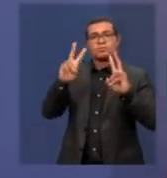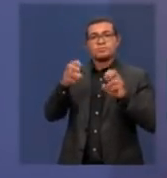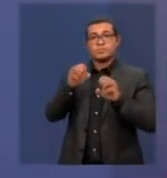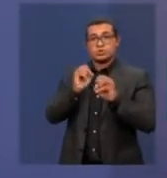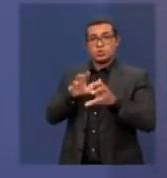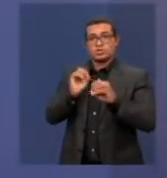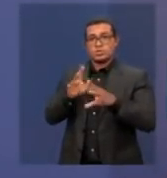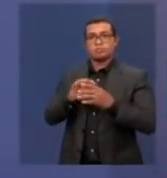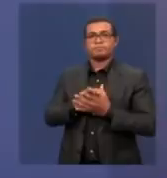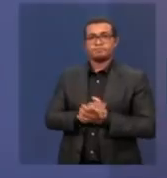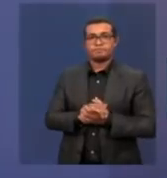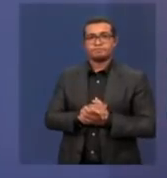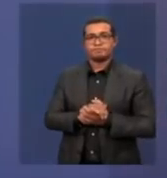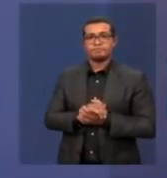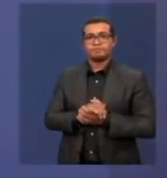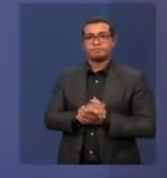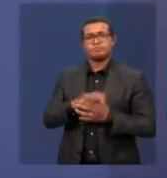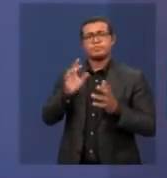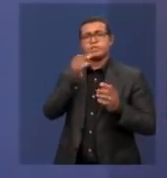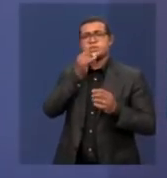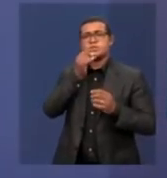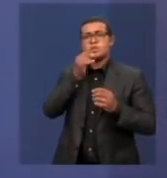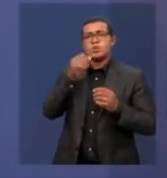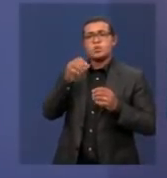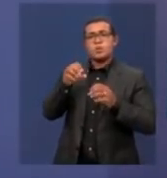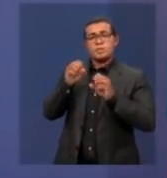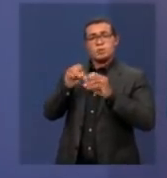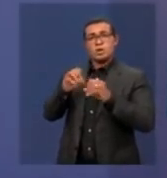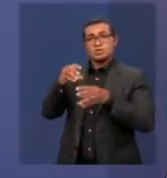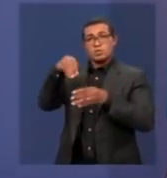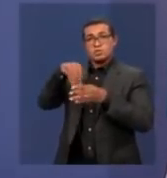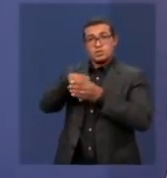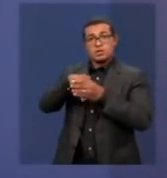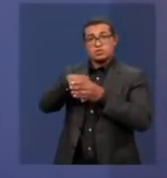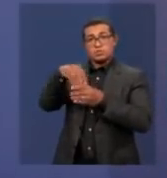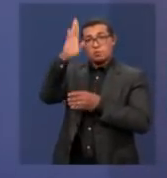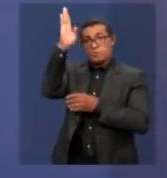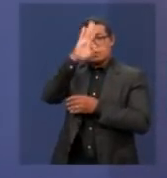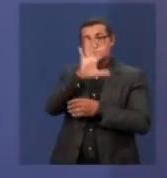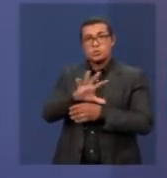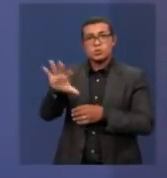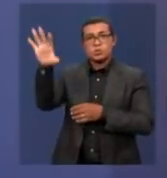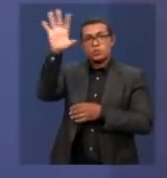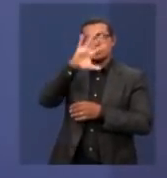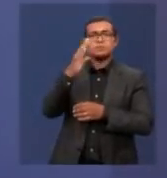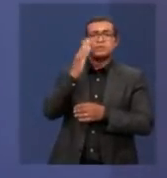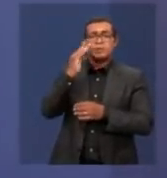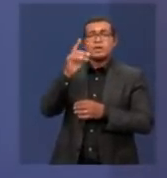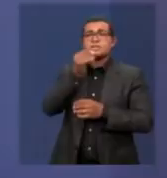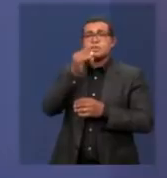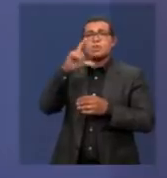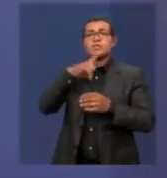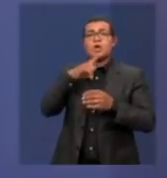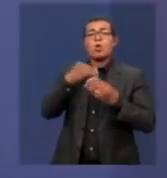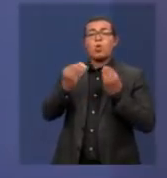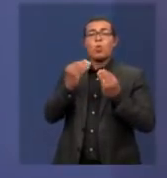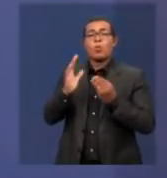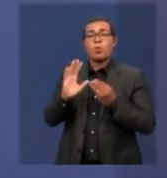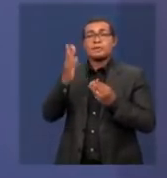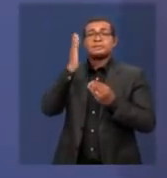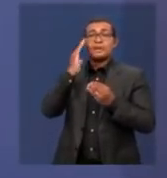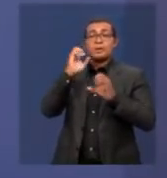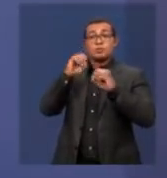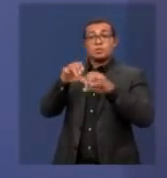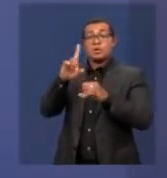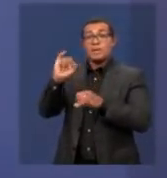é a educação no país na verdade a educação estrutura o desenvolvimento de uma cidade e de um